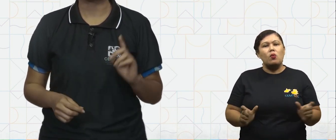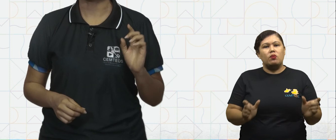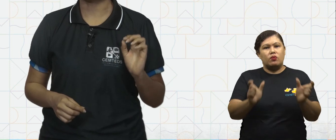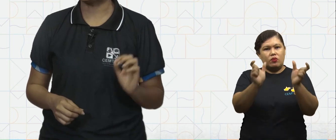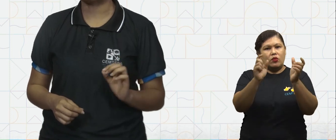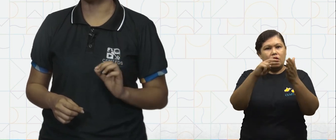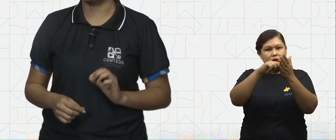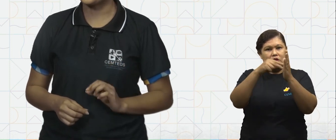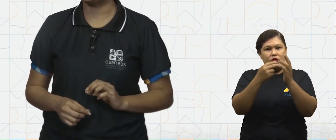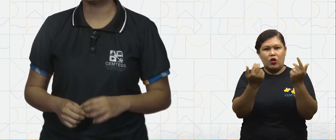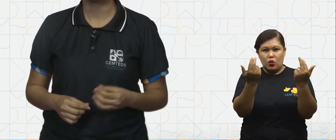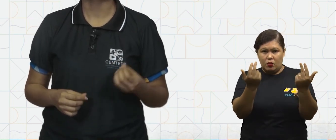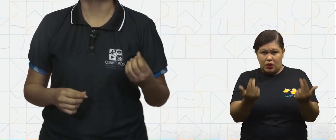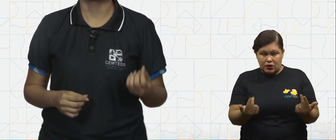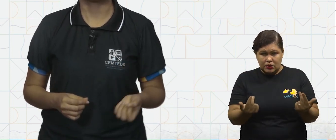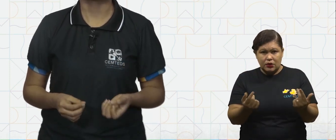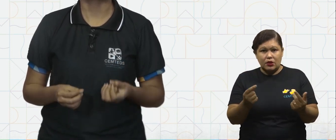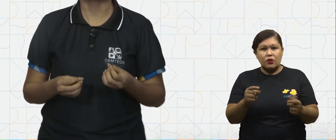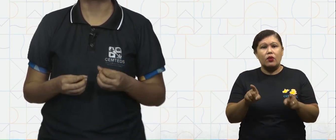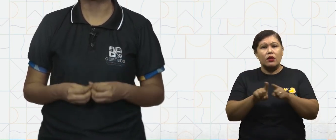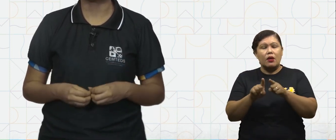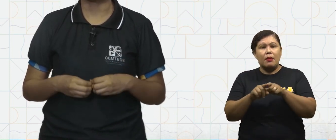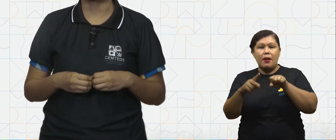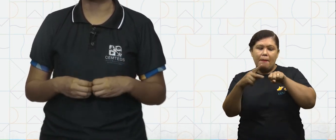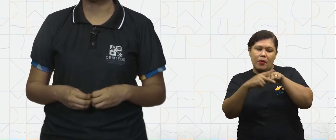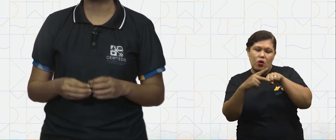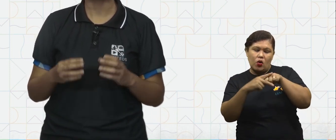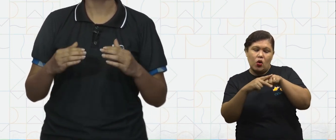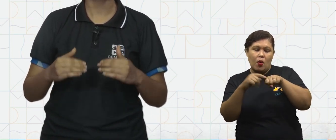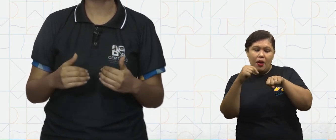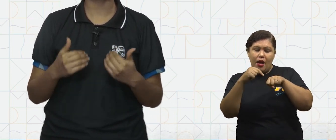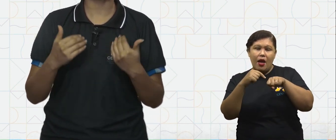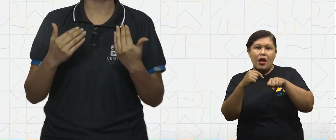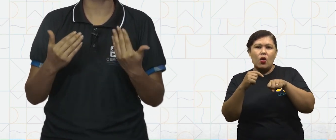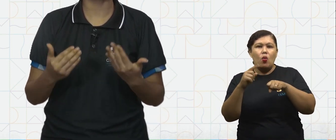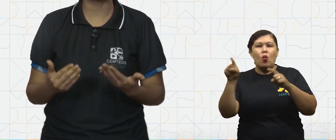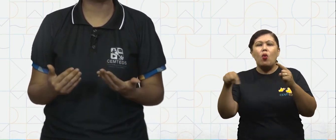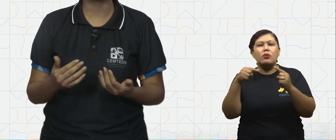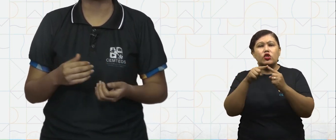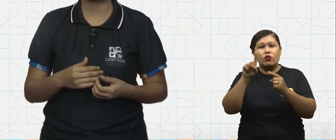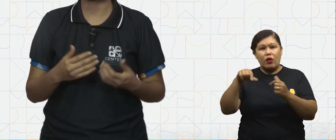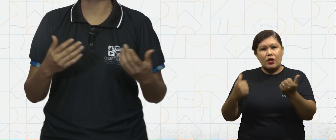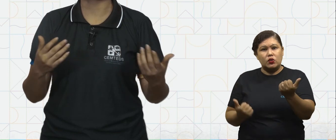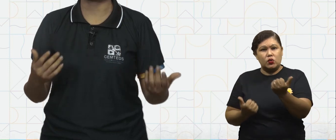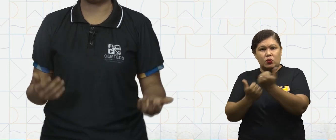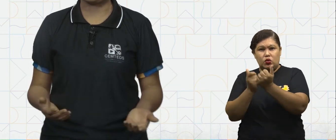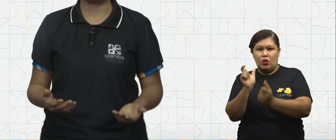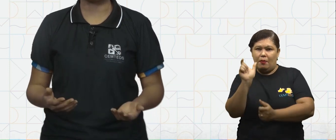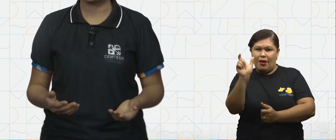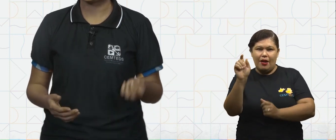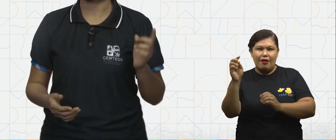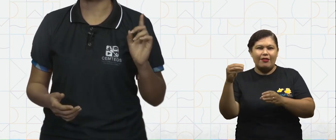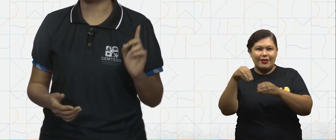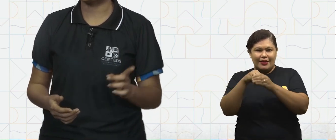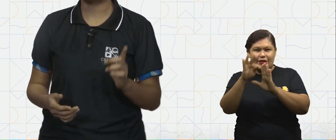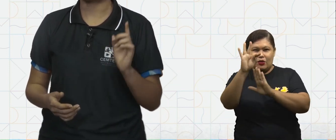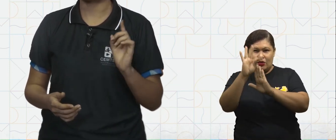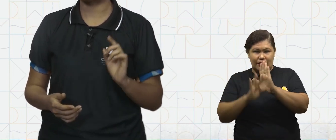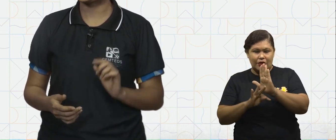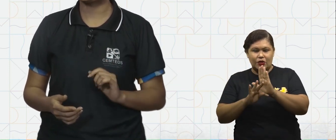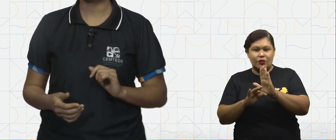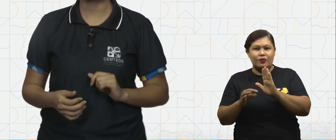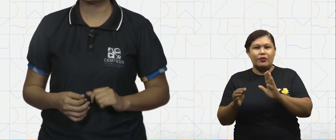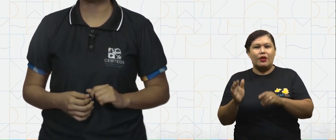iguais e que pronomes são palavras que possuem a função de substituir diversas palavras, ajudando